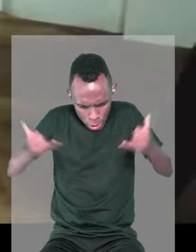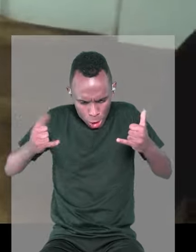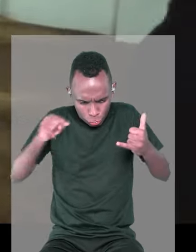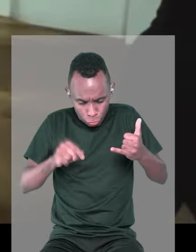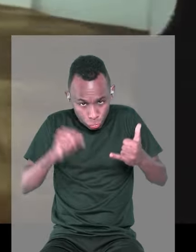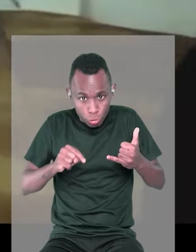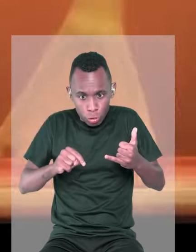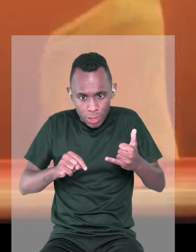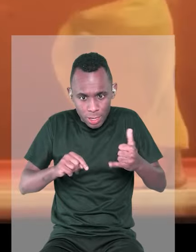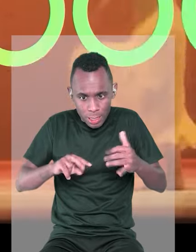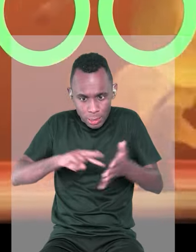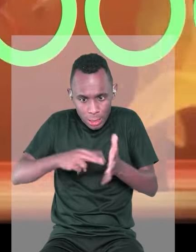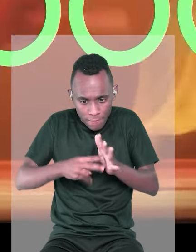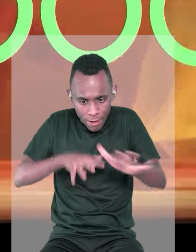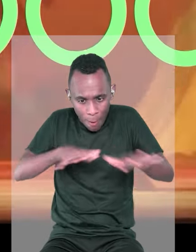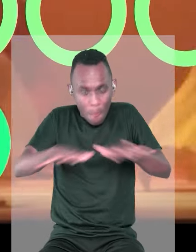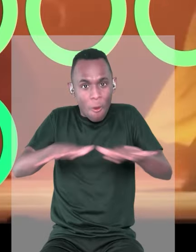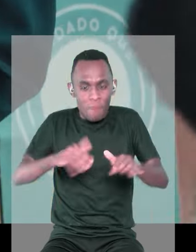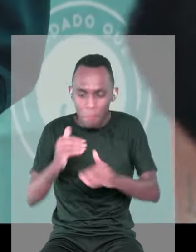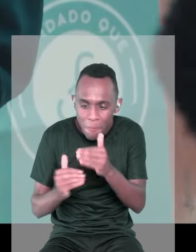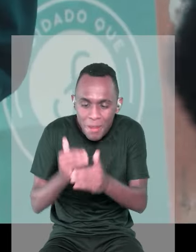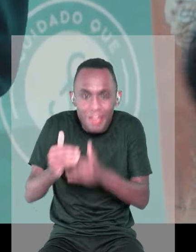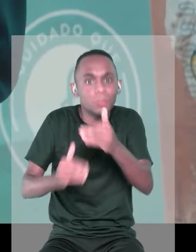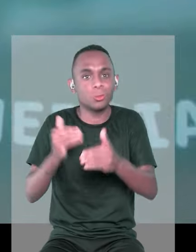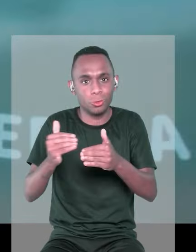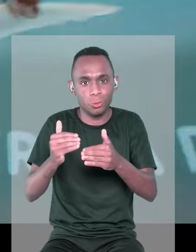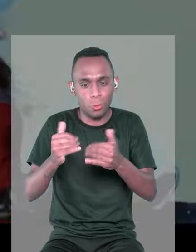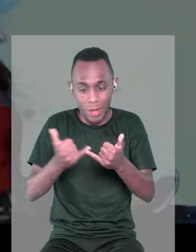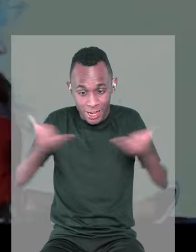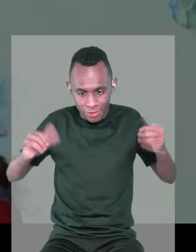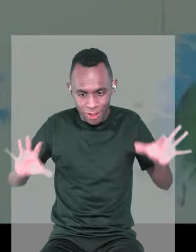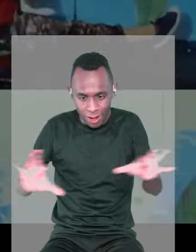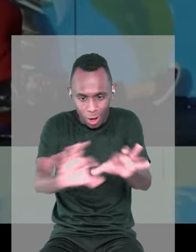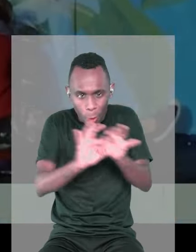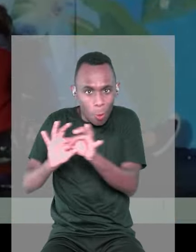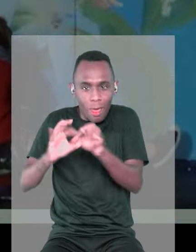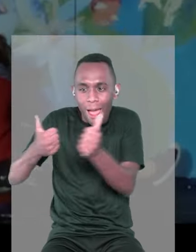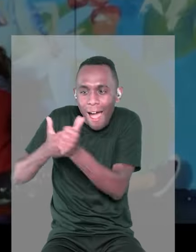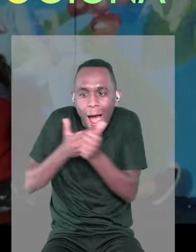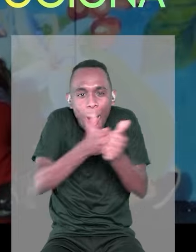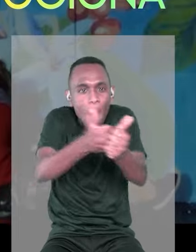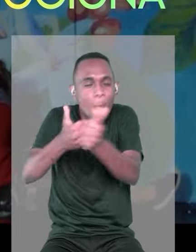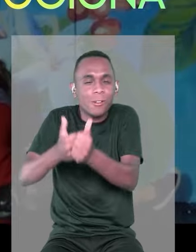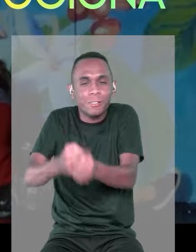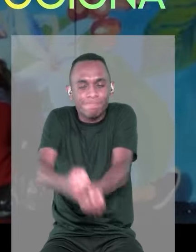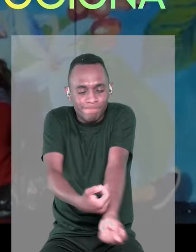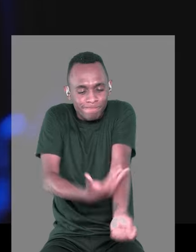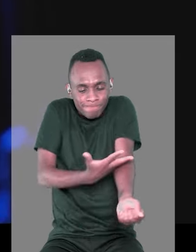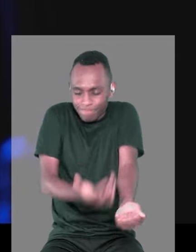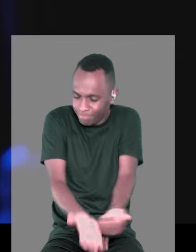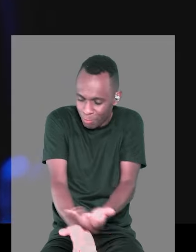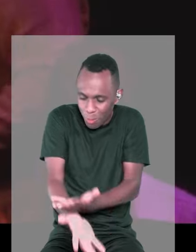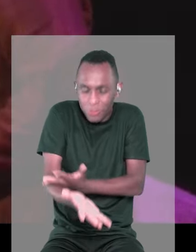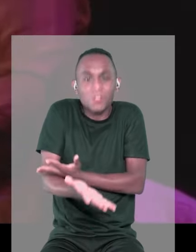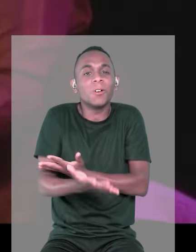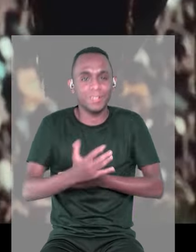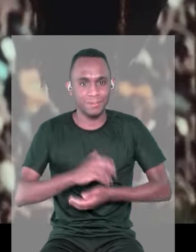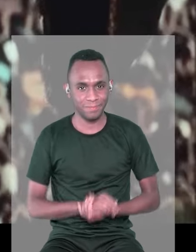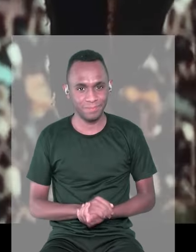energia que gera movimento, energia que conecta, aproxima, emociona,